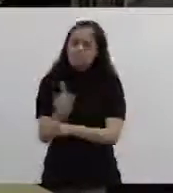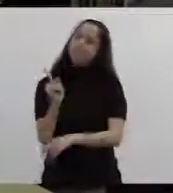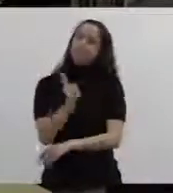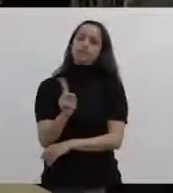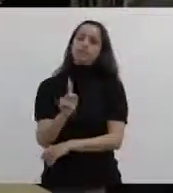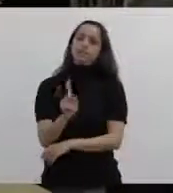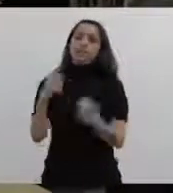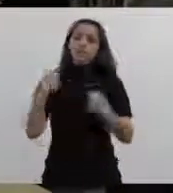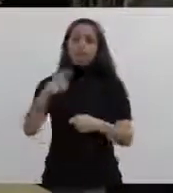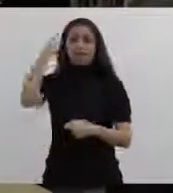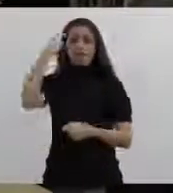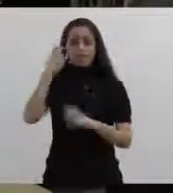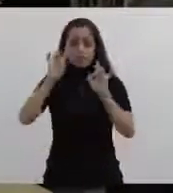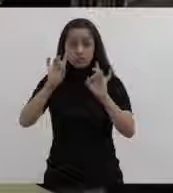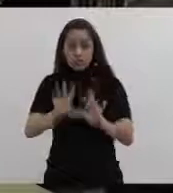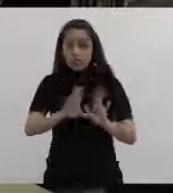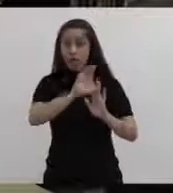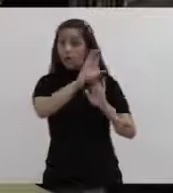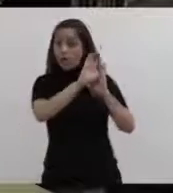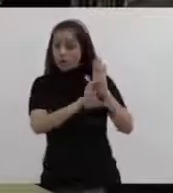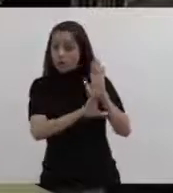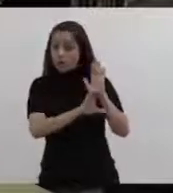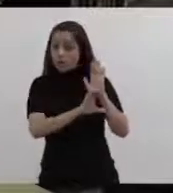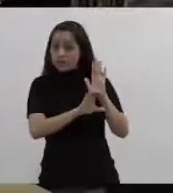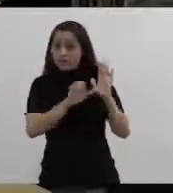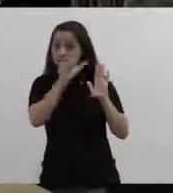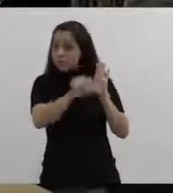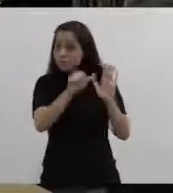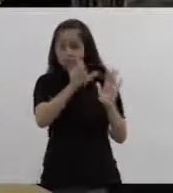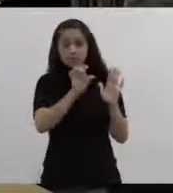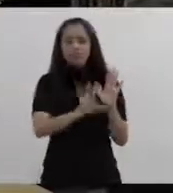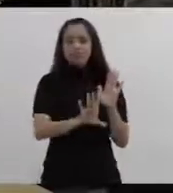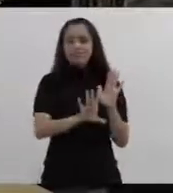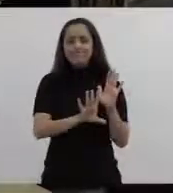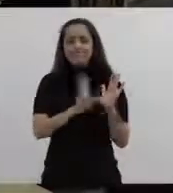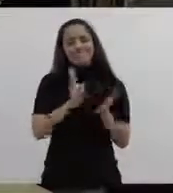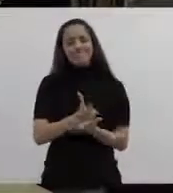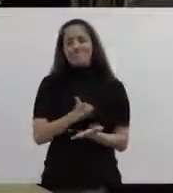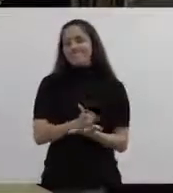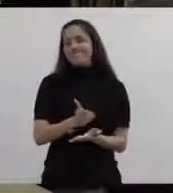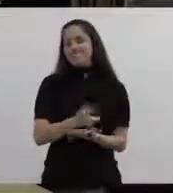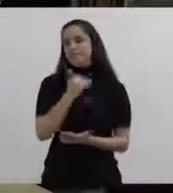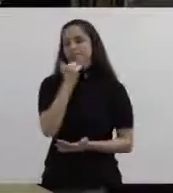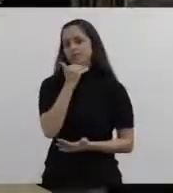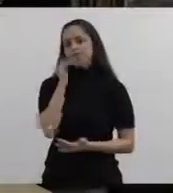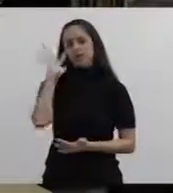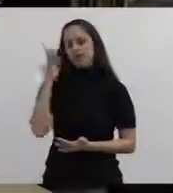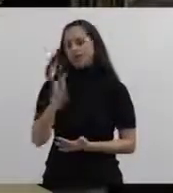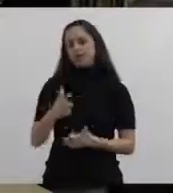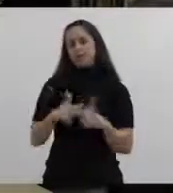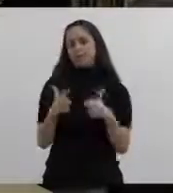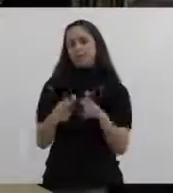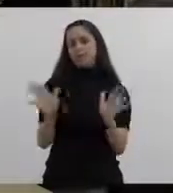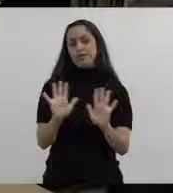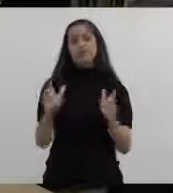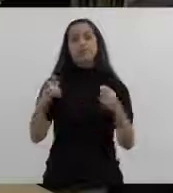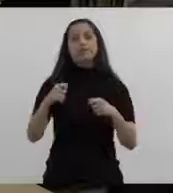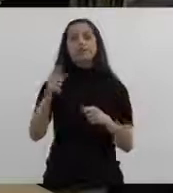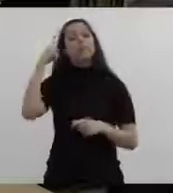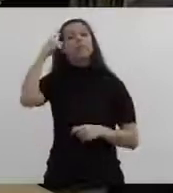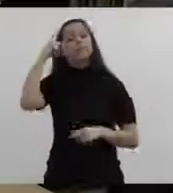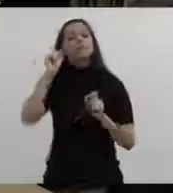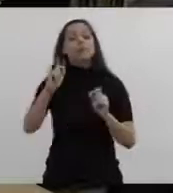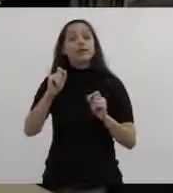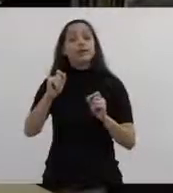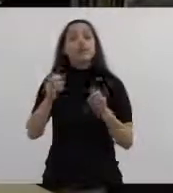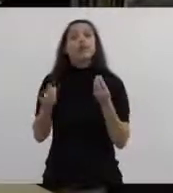hoje, se for concebida apenas como uma grade curricular nova. Os problemas não serão resolvidos. Precisa ser